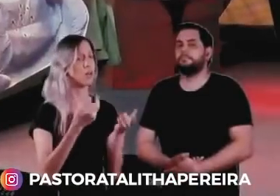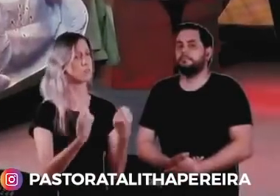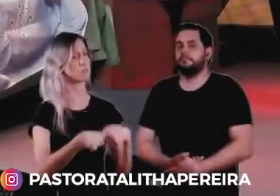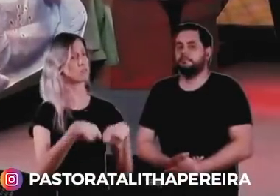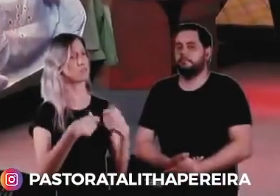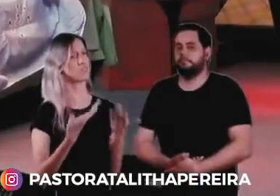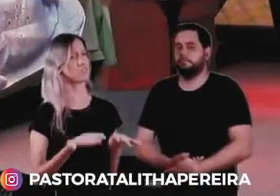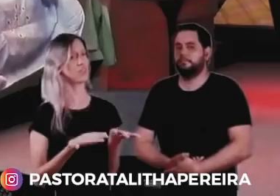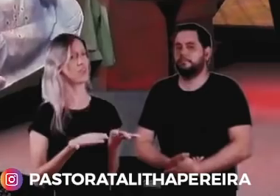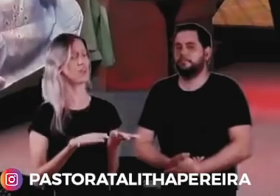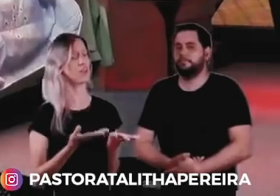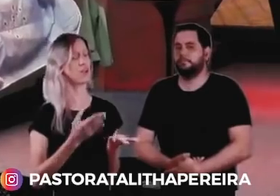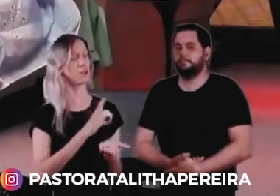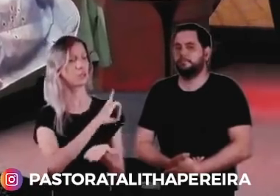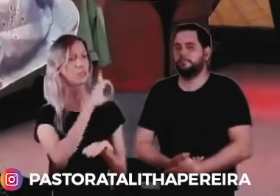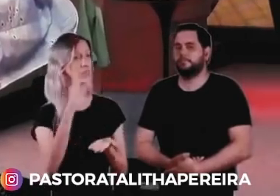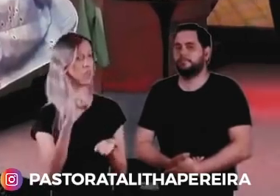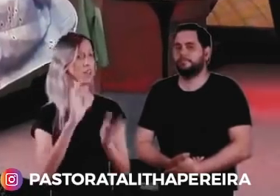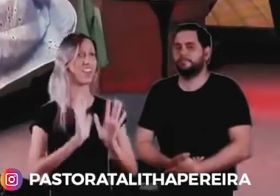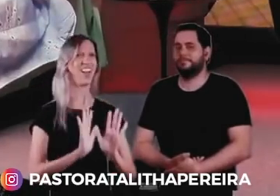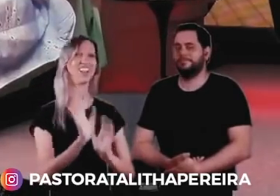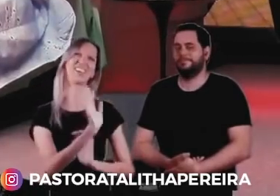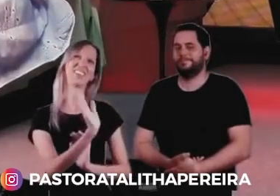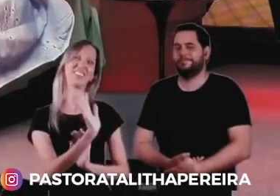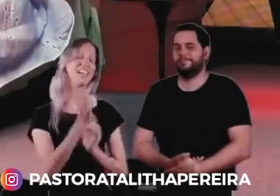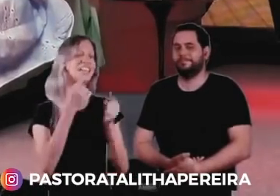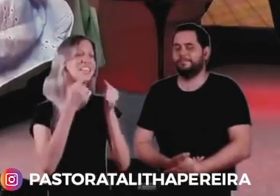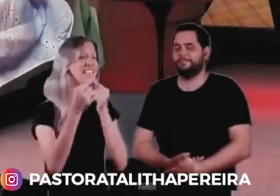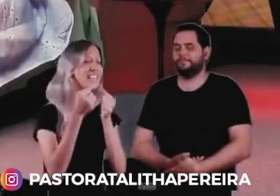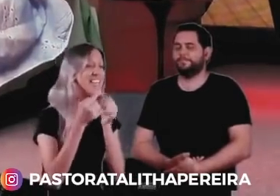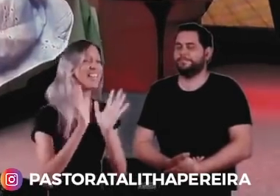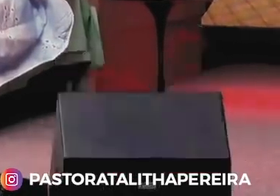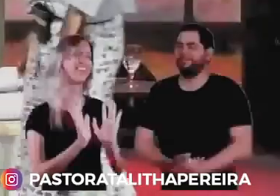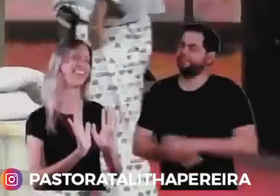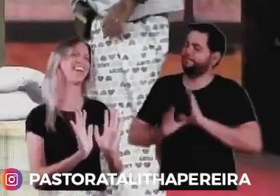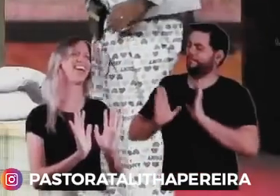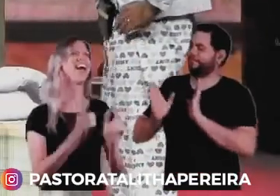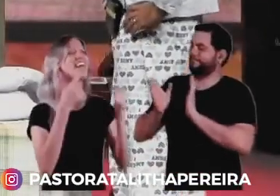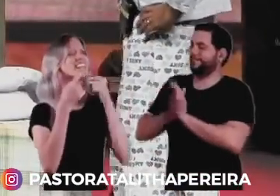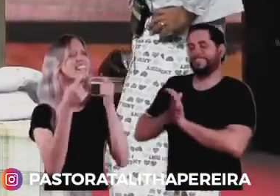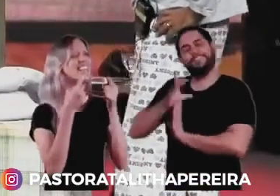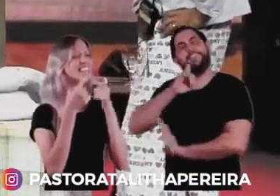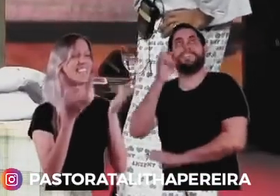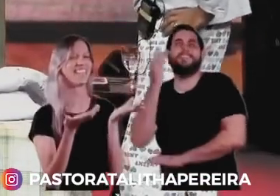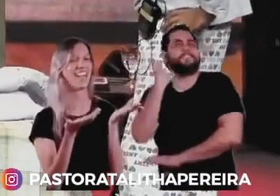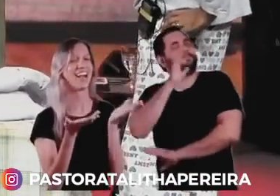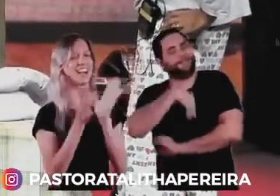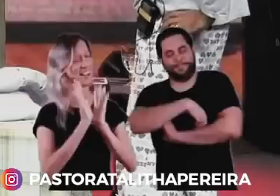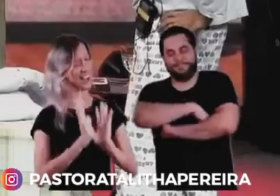Olha, dia... Eita, dia não, né? Diálogo. Ah, dia.